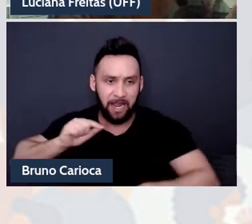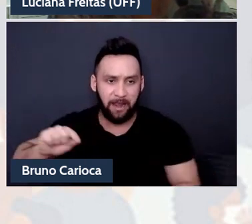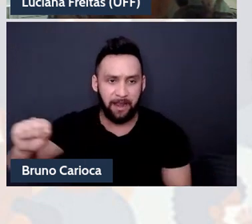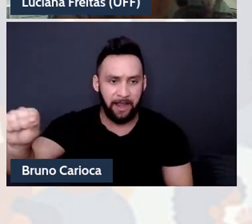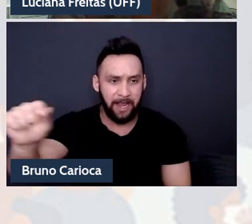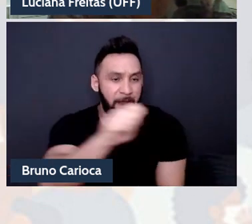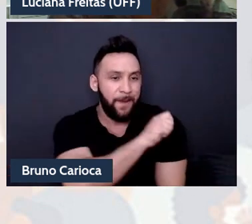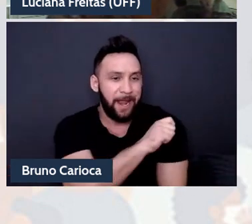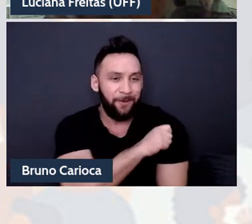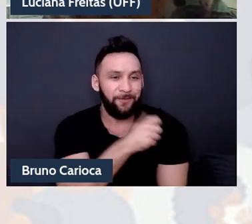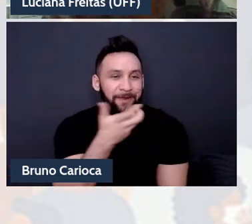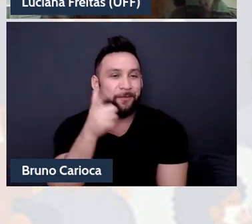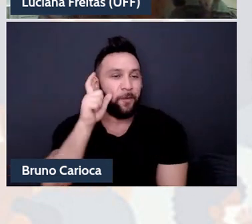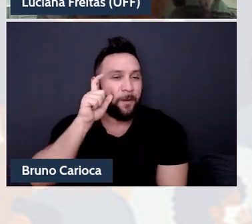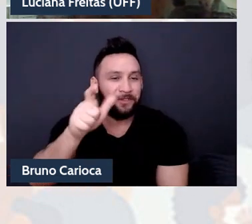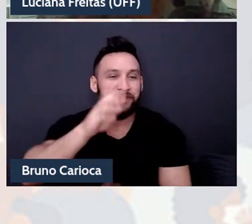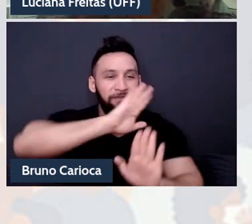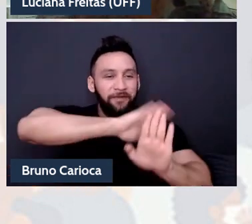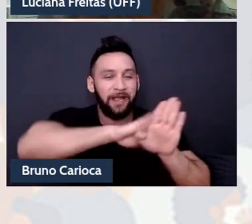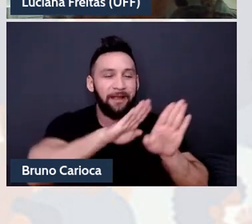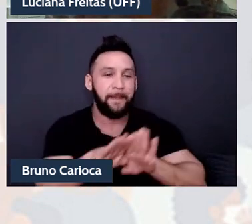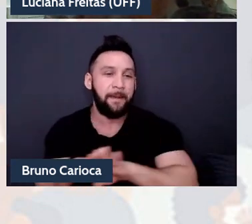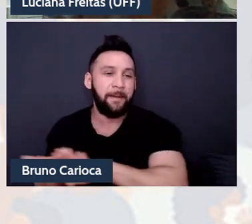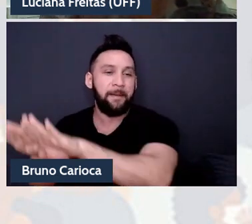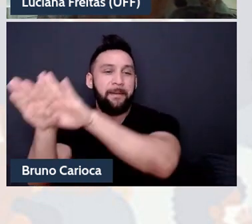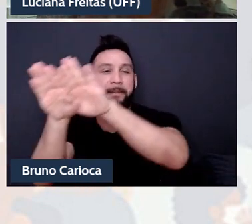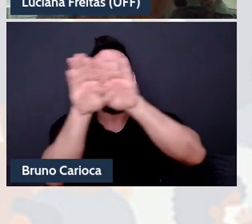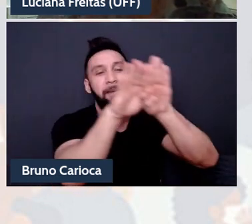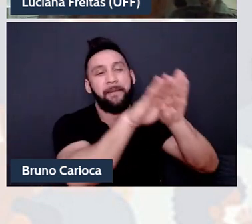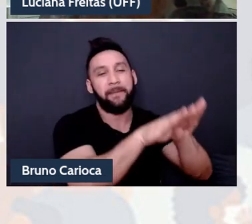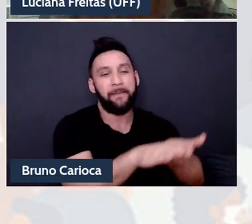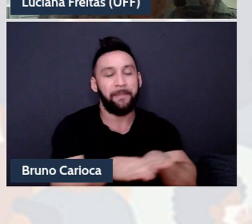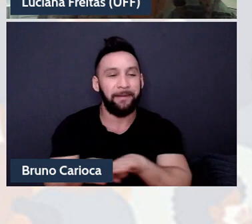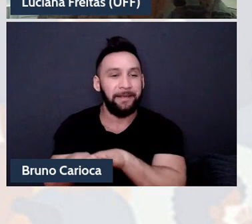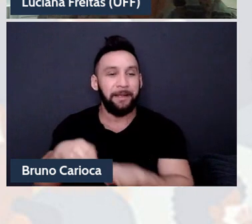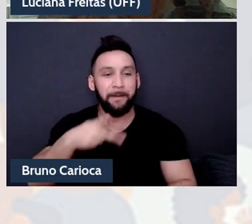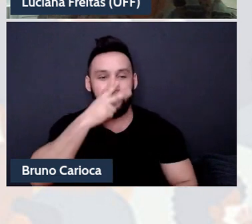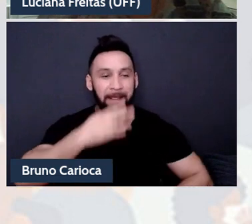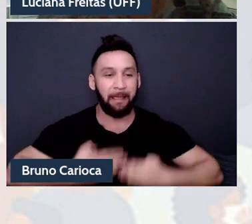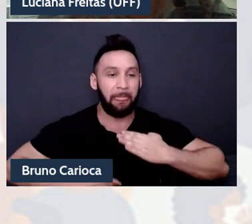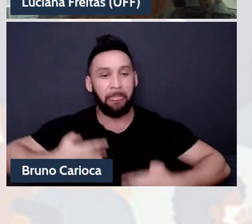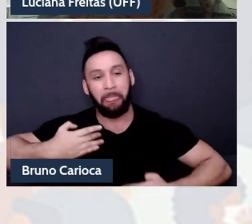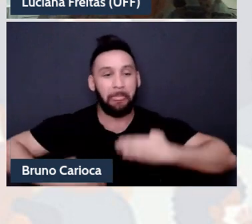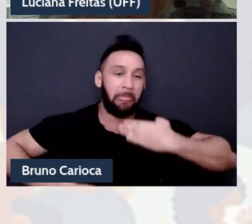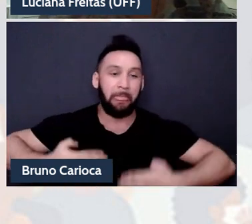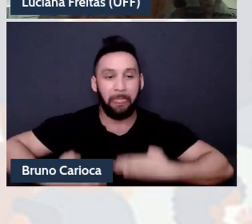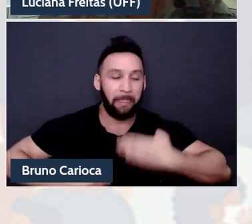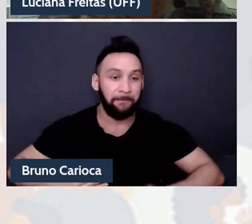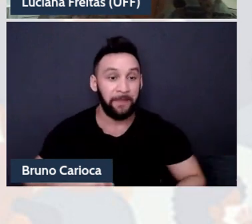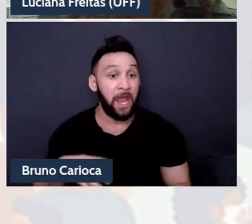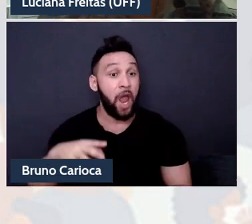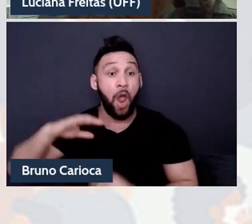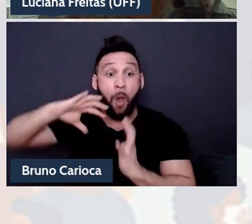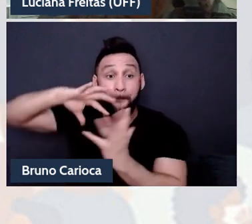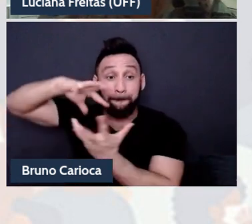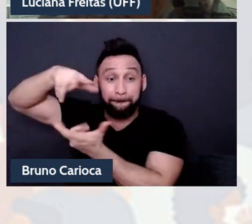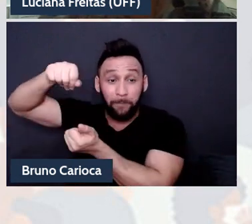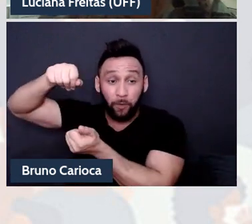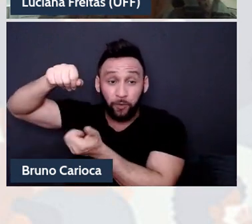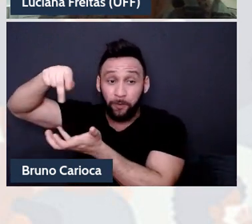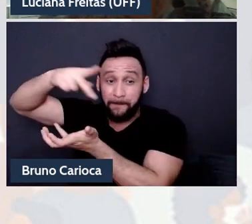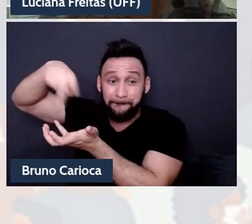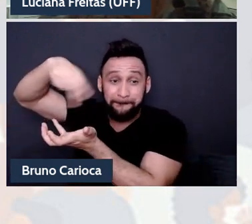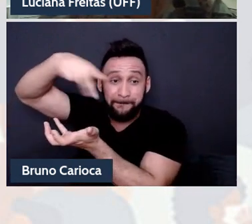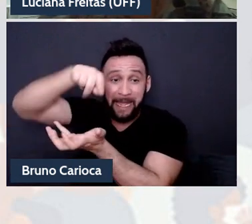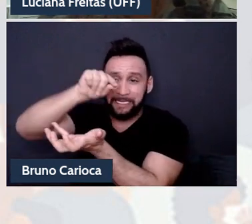isso em todos os outros países do mundo que estão implementando ou que já implementaram essa reforma, levaram à privatização